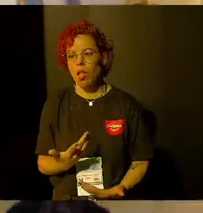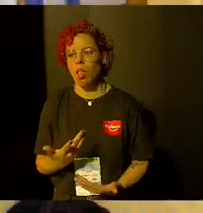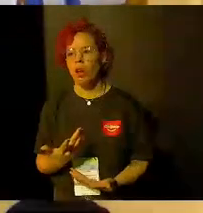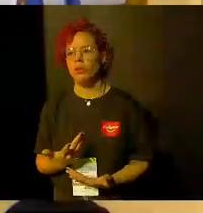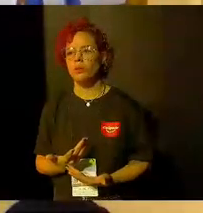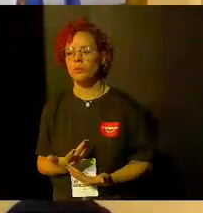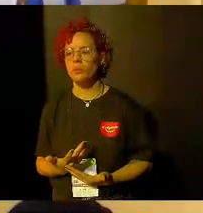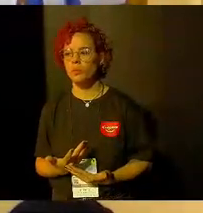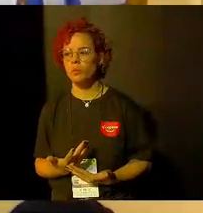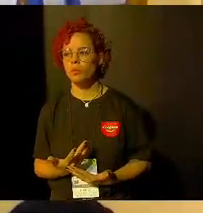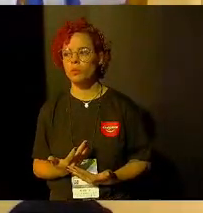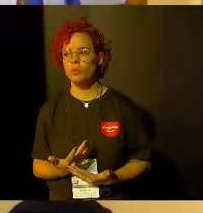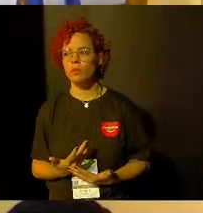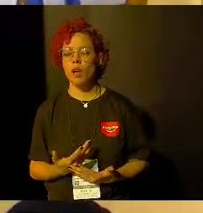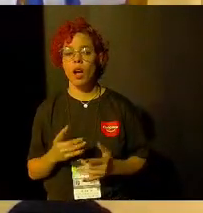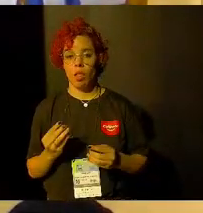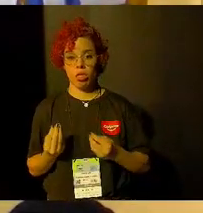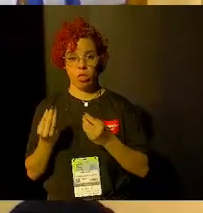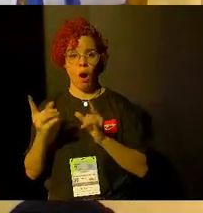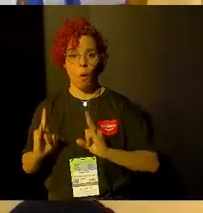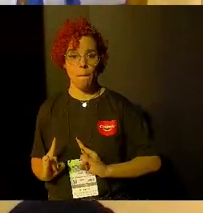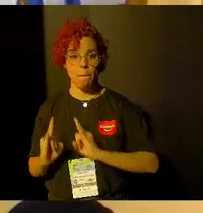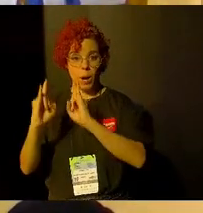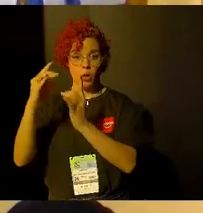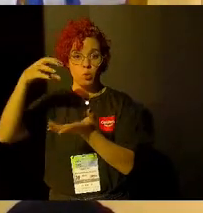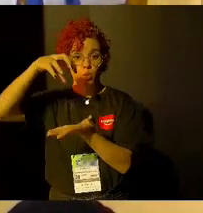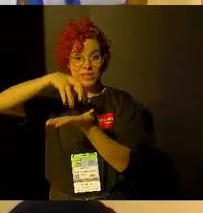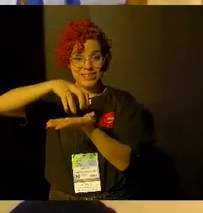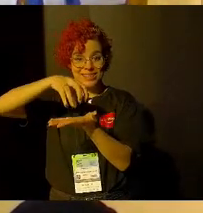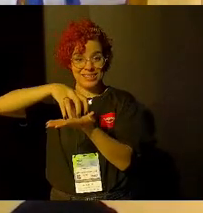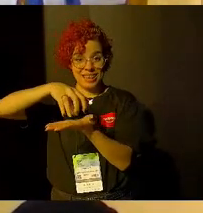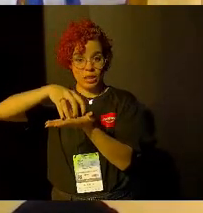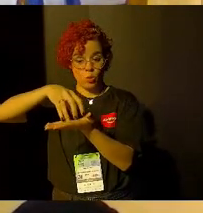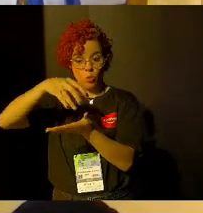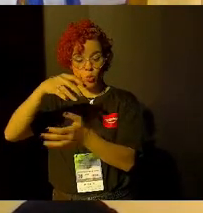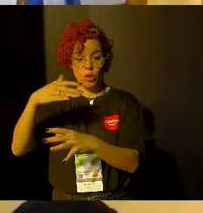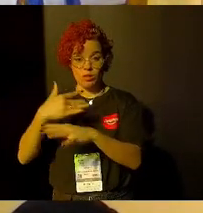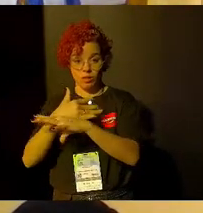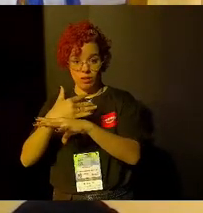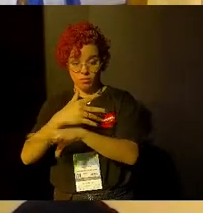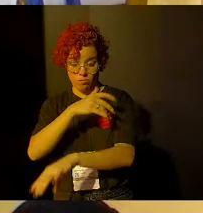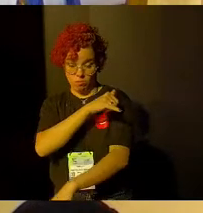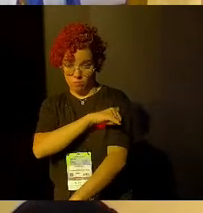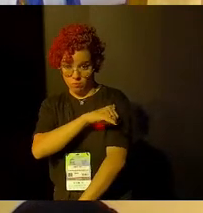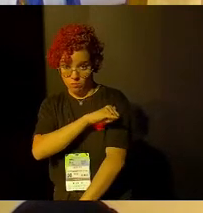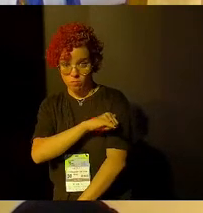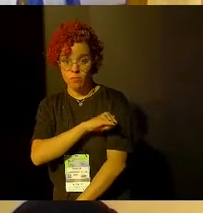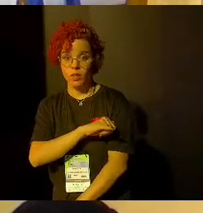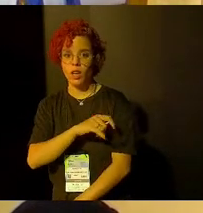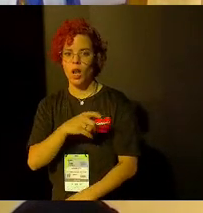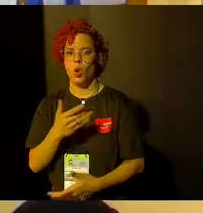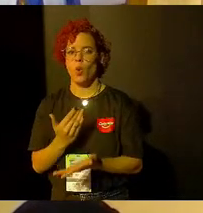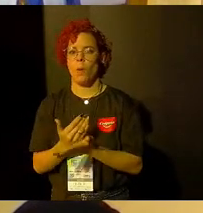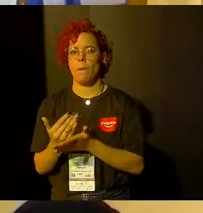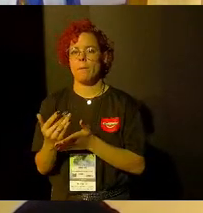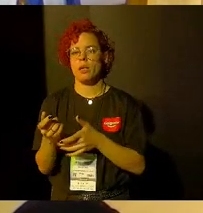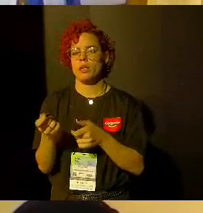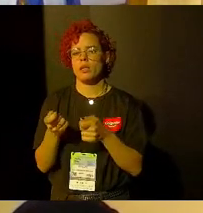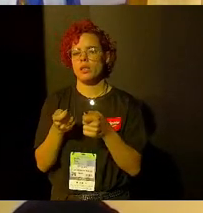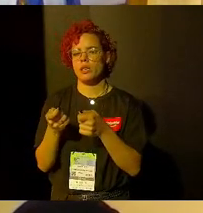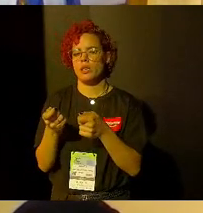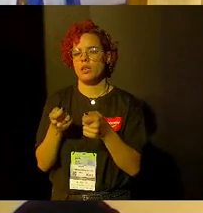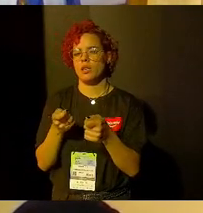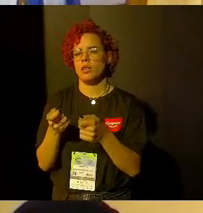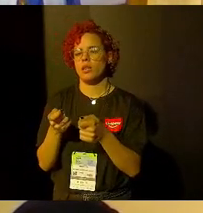e automaticamente com prédio no centro da cidade do Rio de Janeiro ele deixa de organizar a segurança particular e começa a organizar